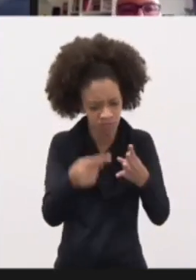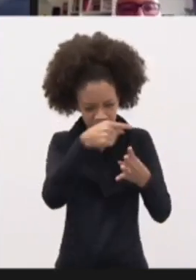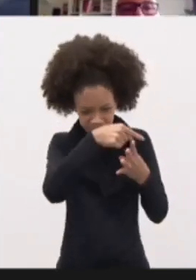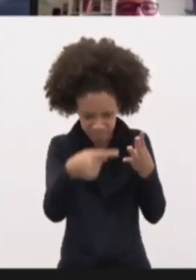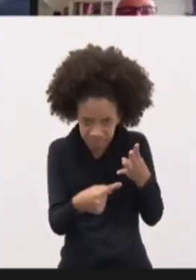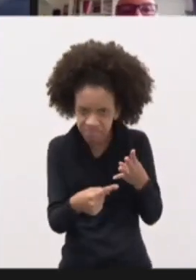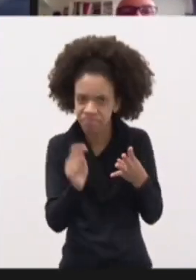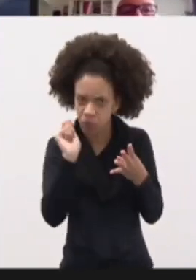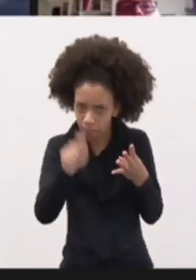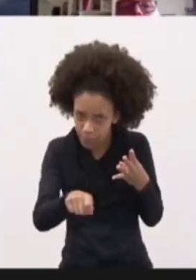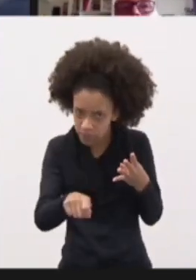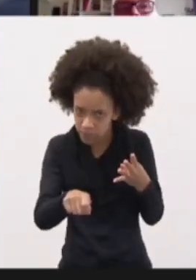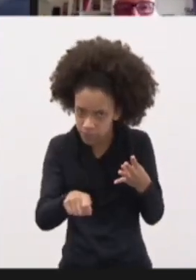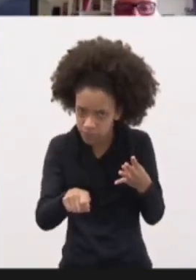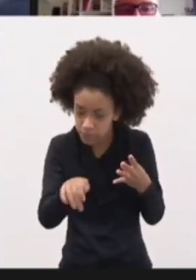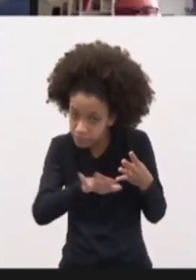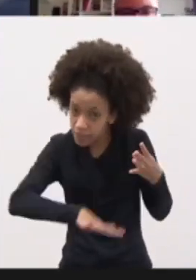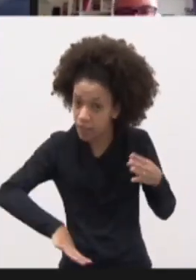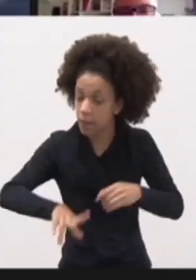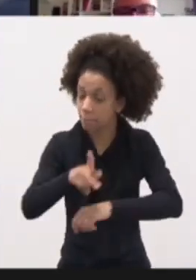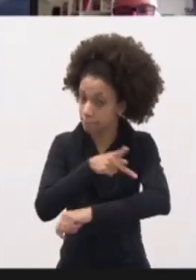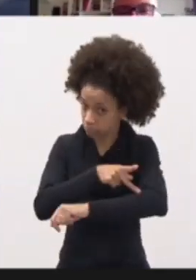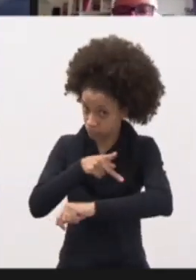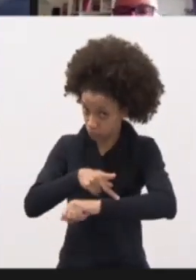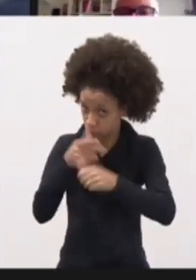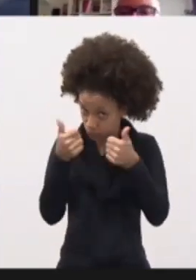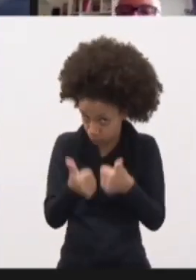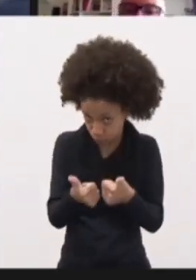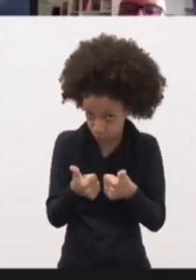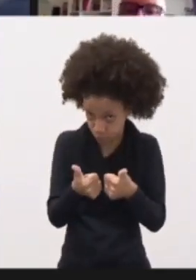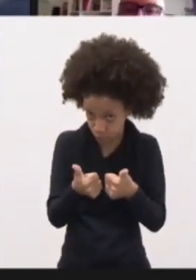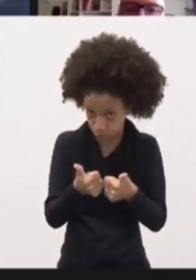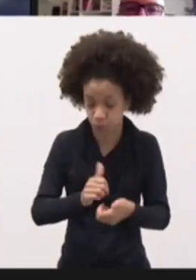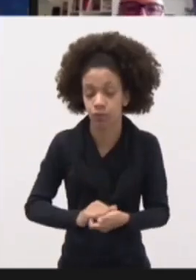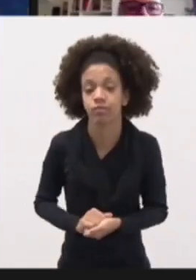competências da área pedagógica, né?